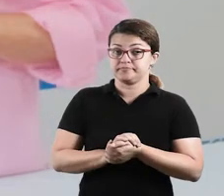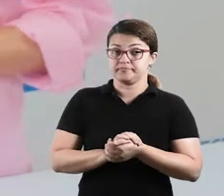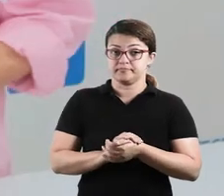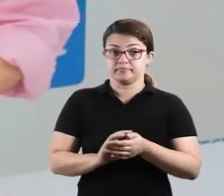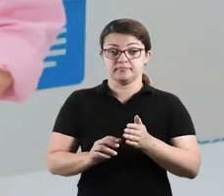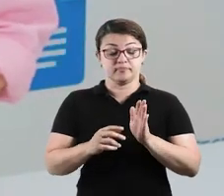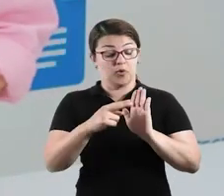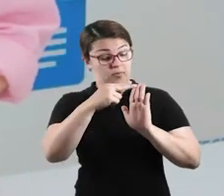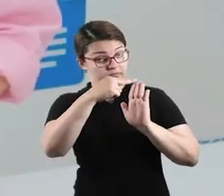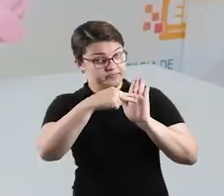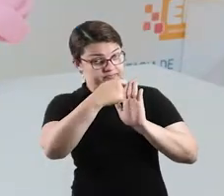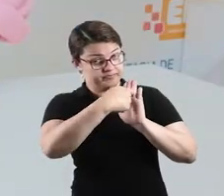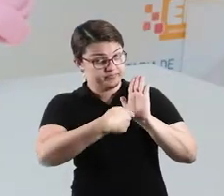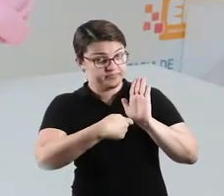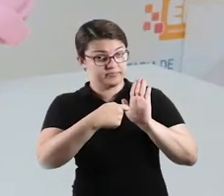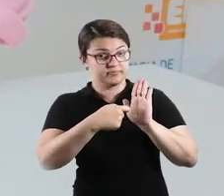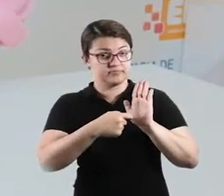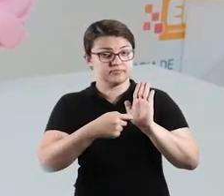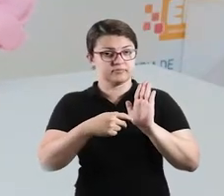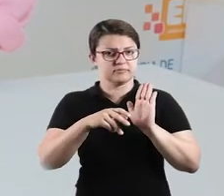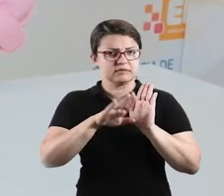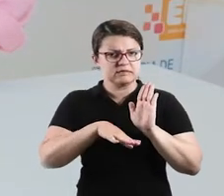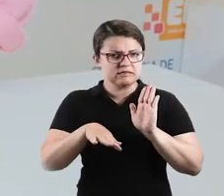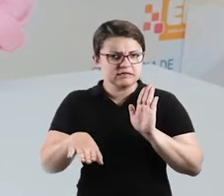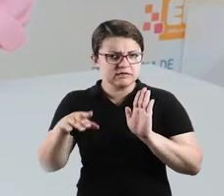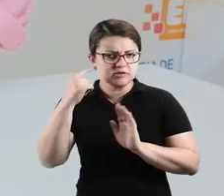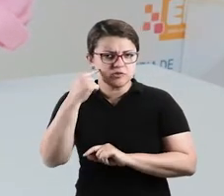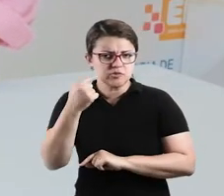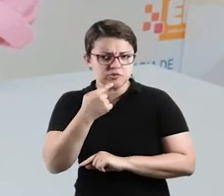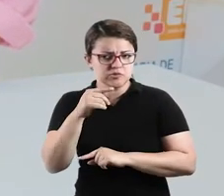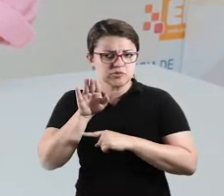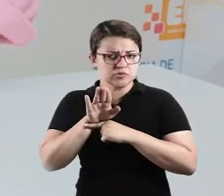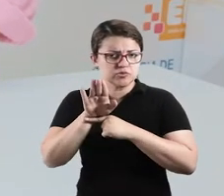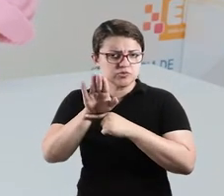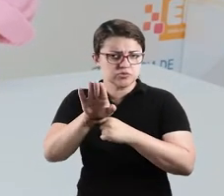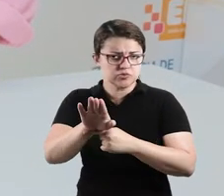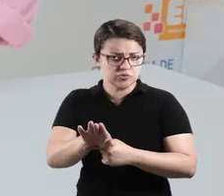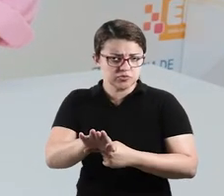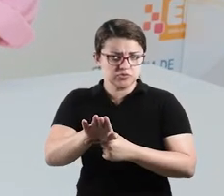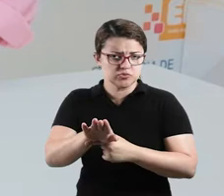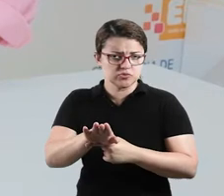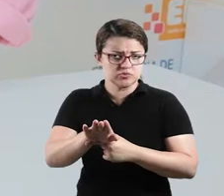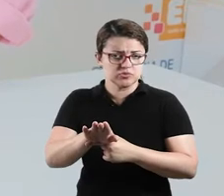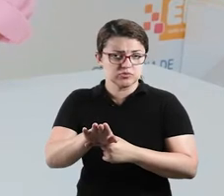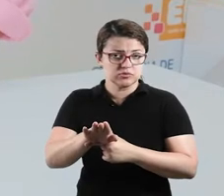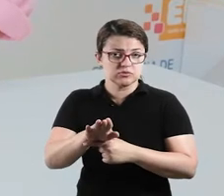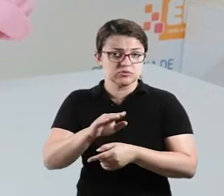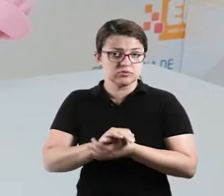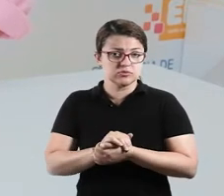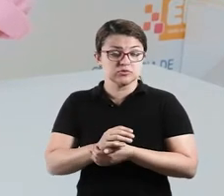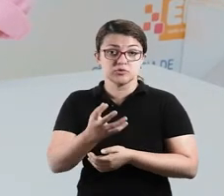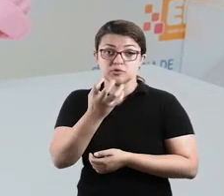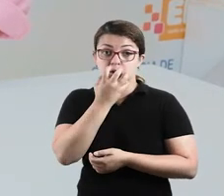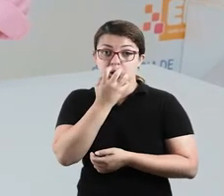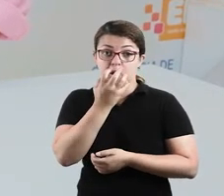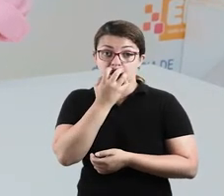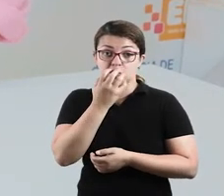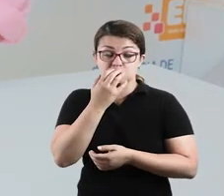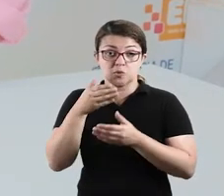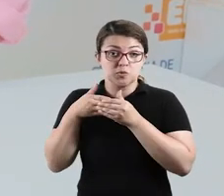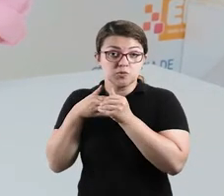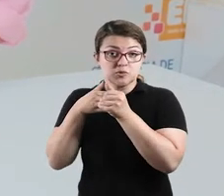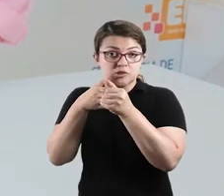a notícia está aqui. Crianças surdas recebem ajuda de cães guia na